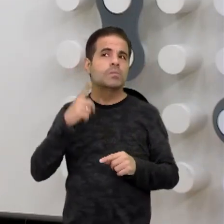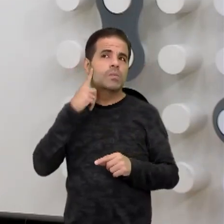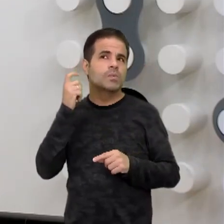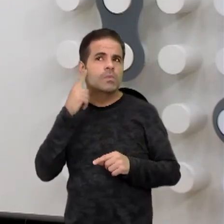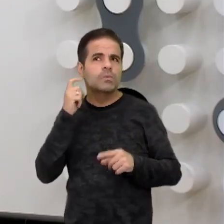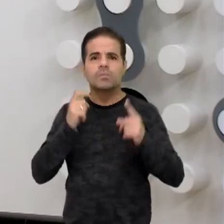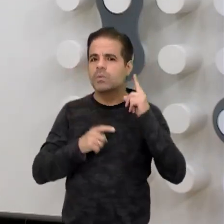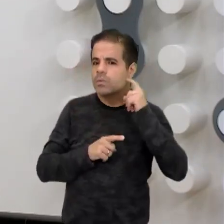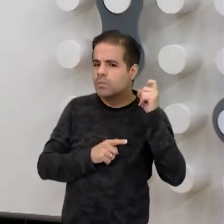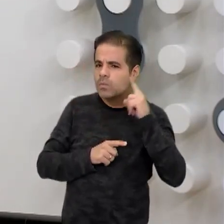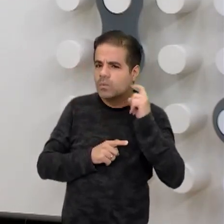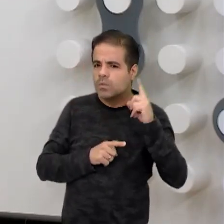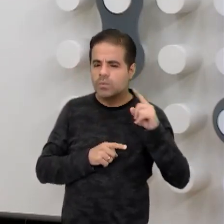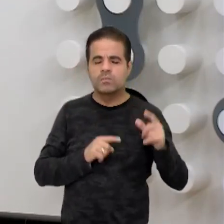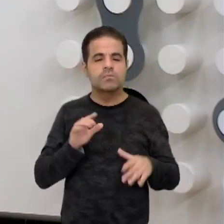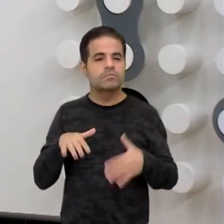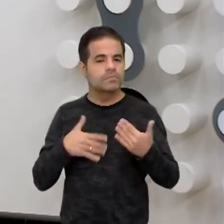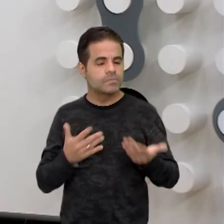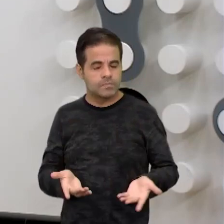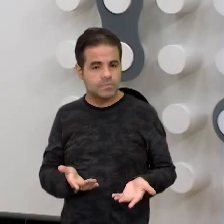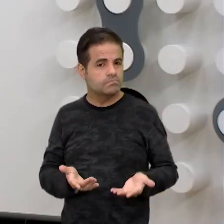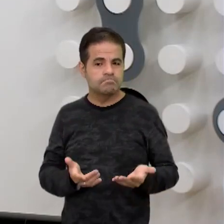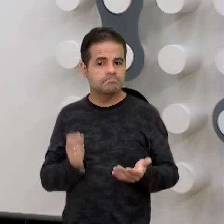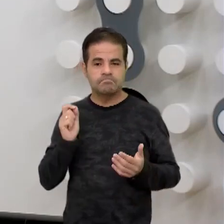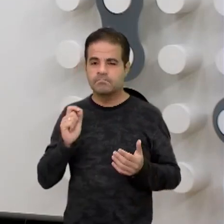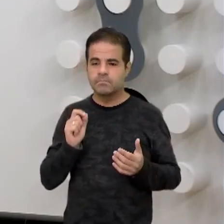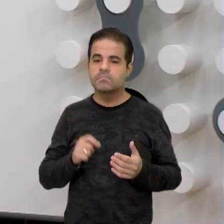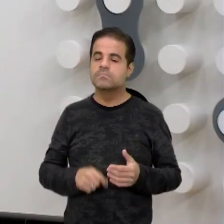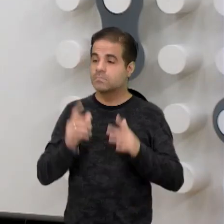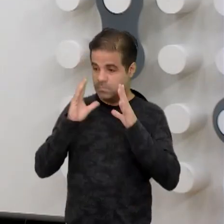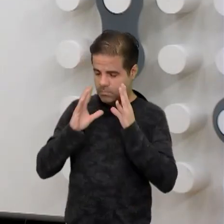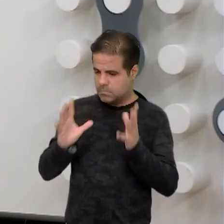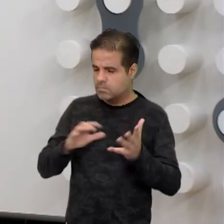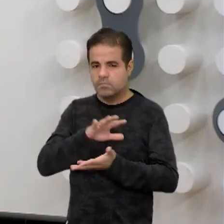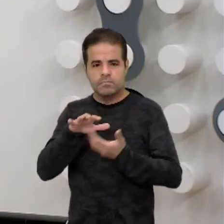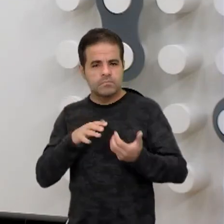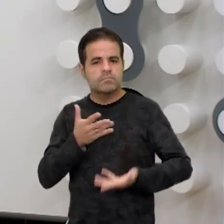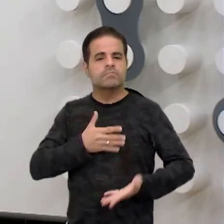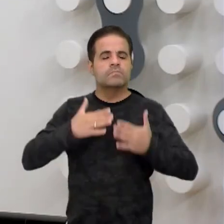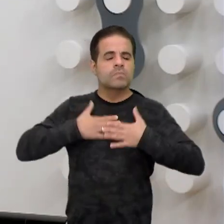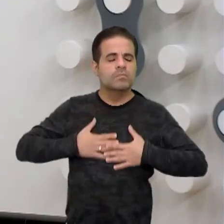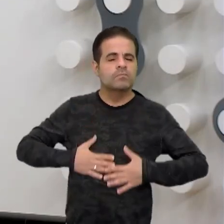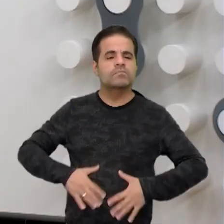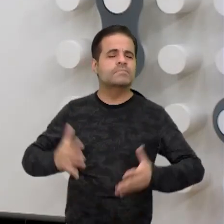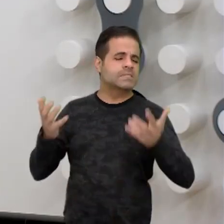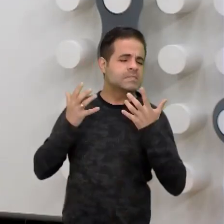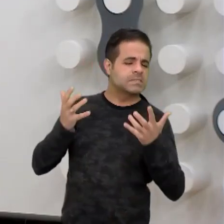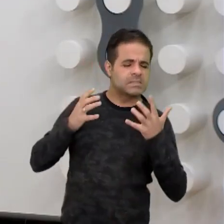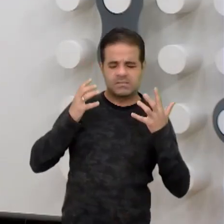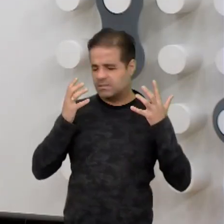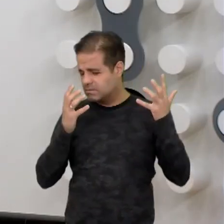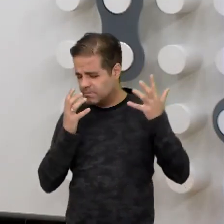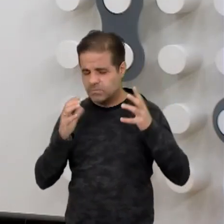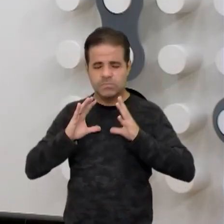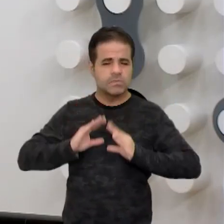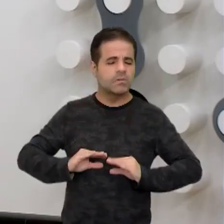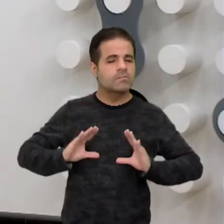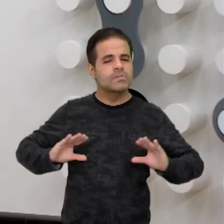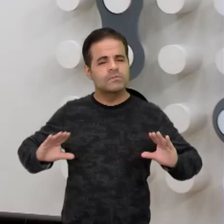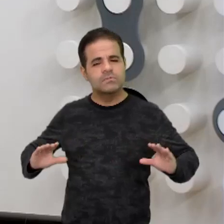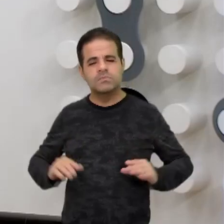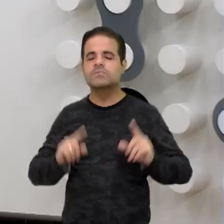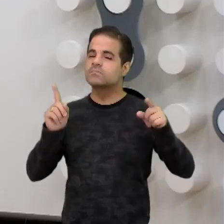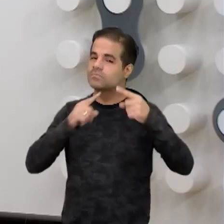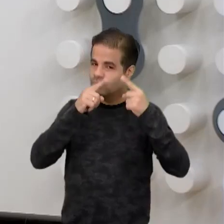ruído, ou, enfim, do que é tensão e do que é relaxamento, que são aspectos que, pelo menos